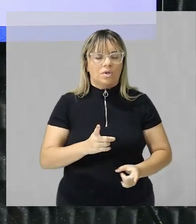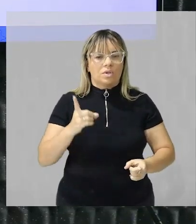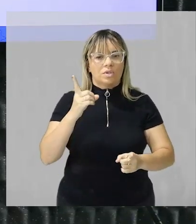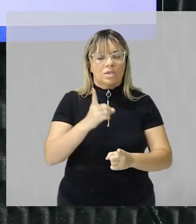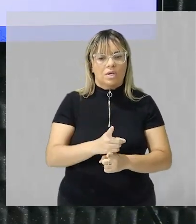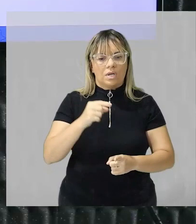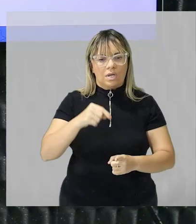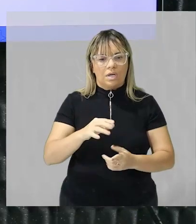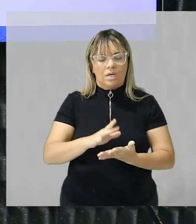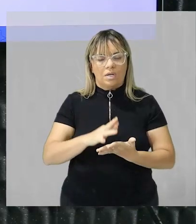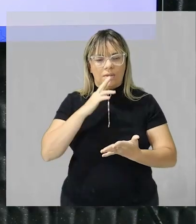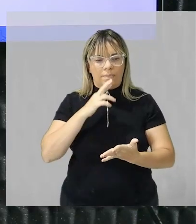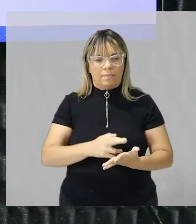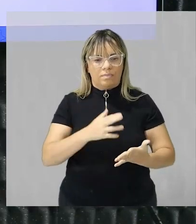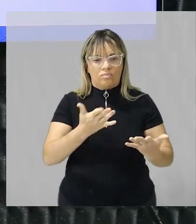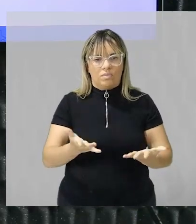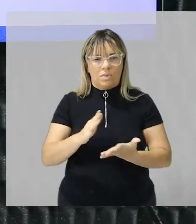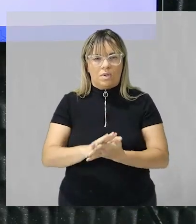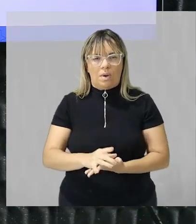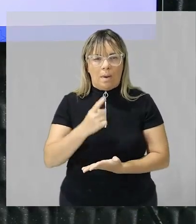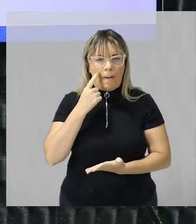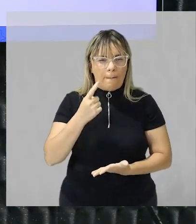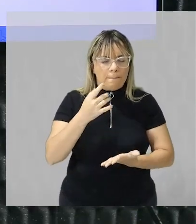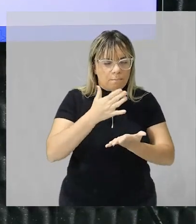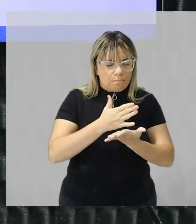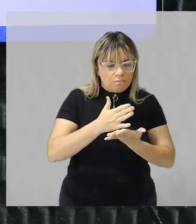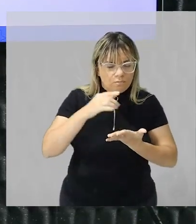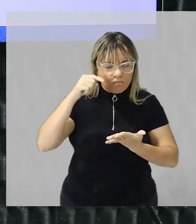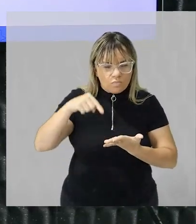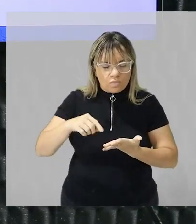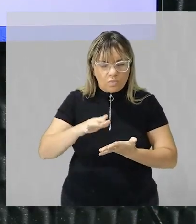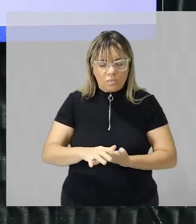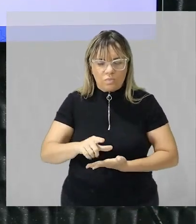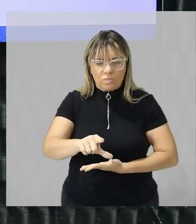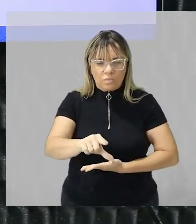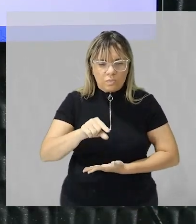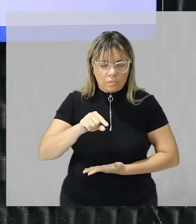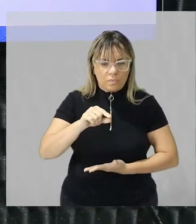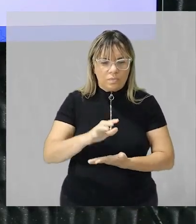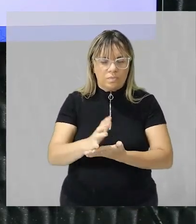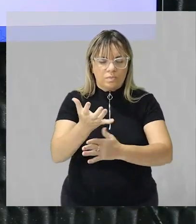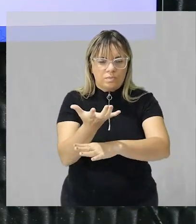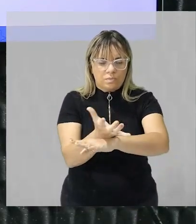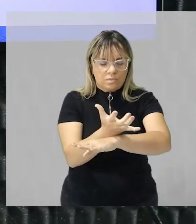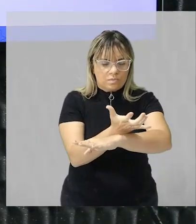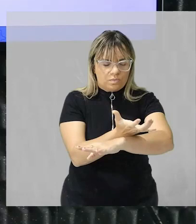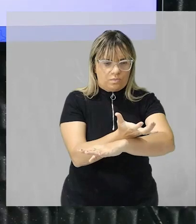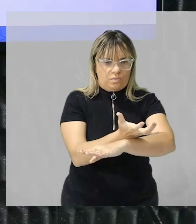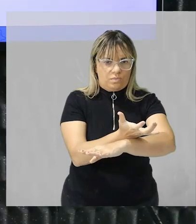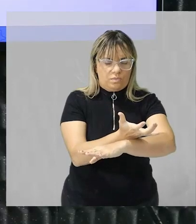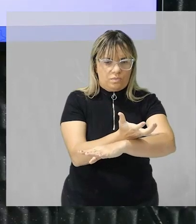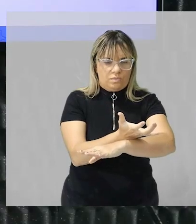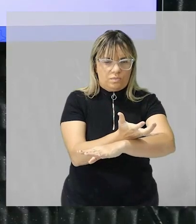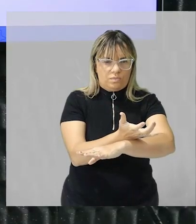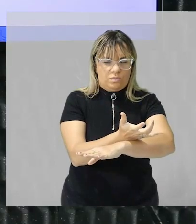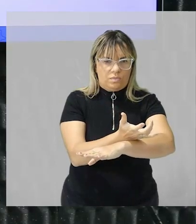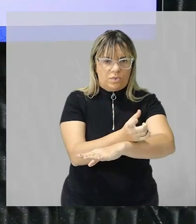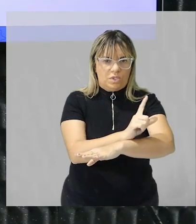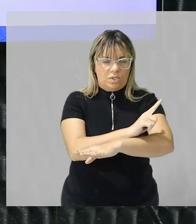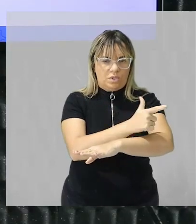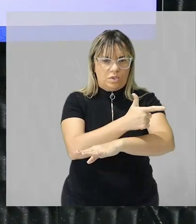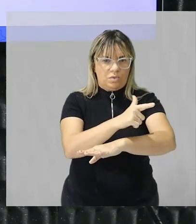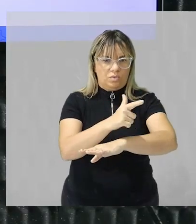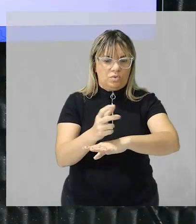partir da observação que foi feita, eles pegaram a planta, né, que não sofria com a